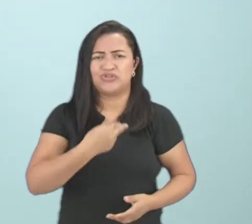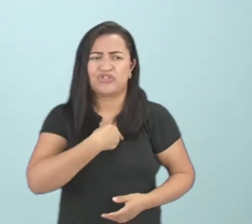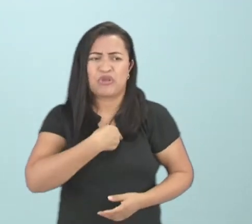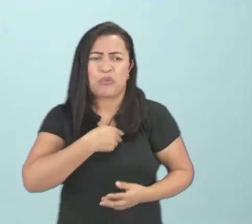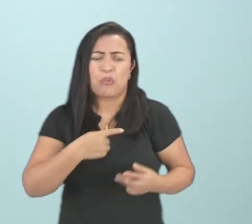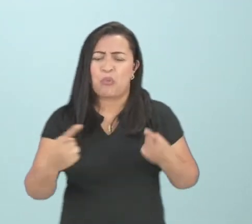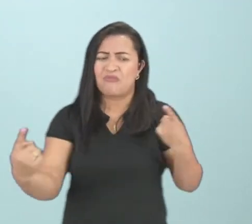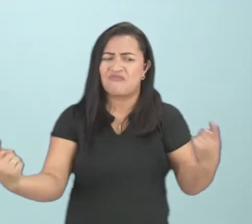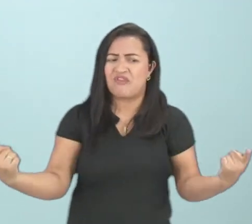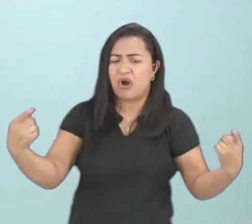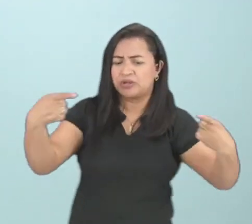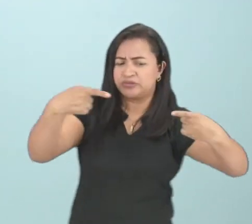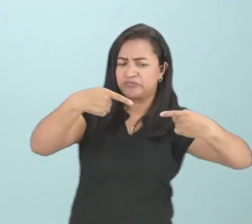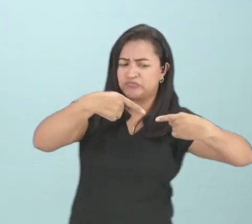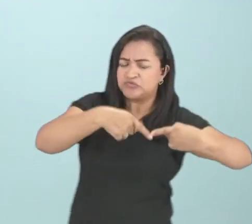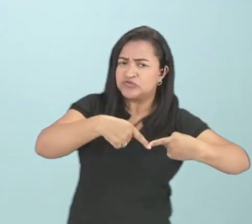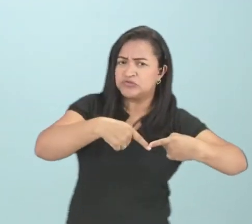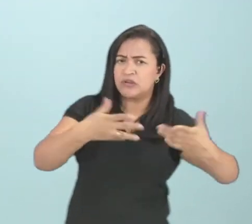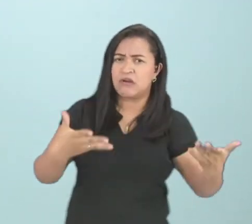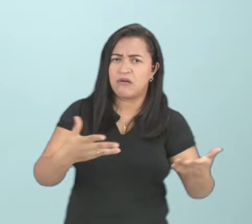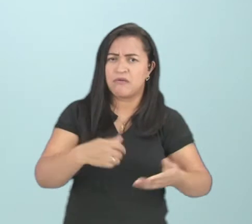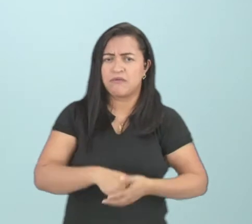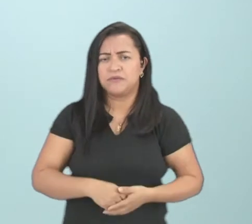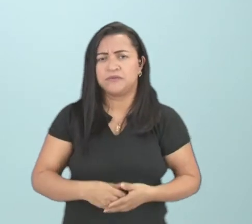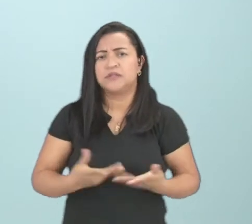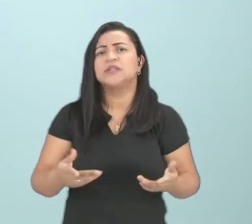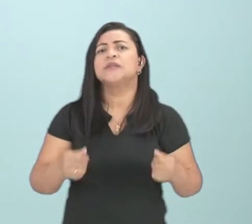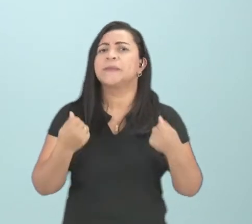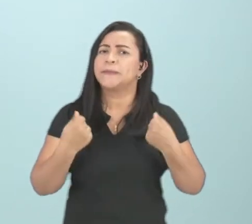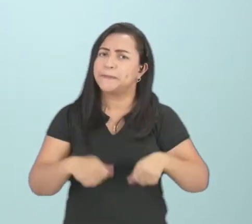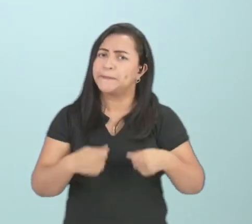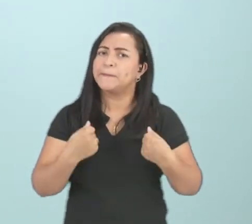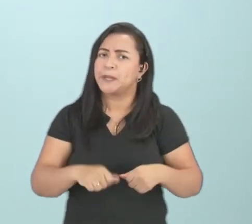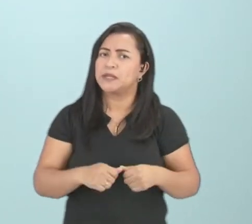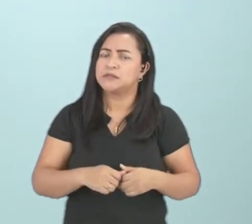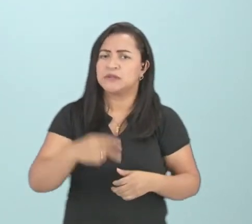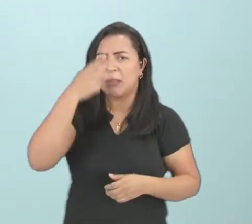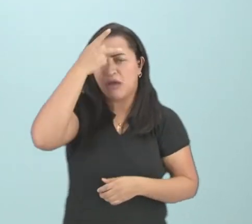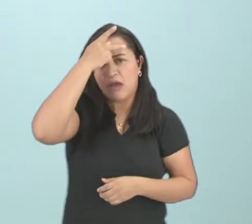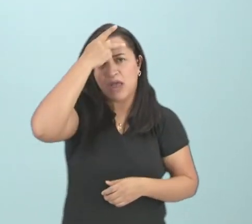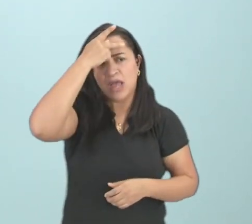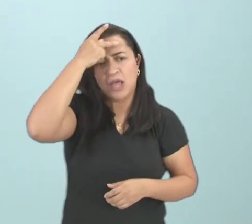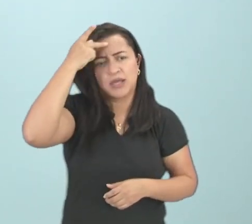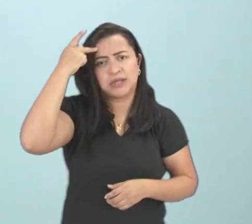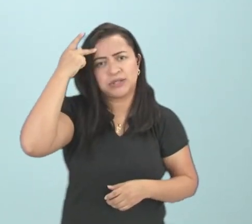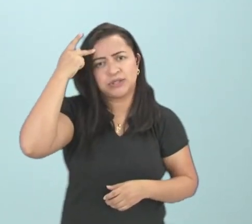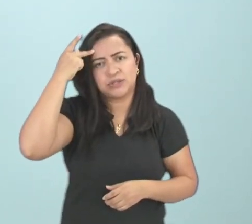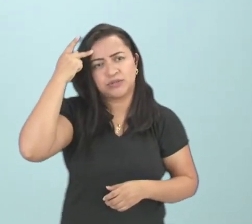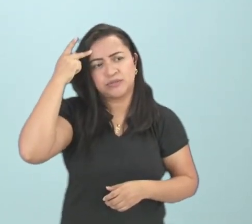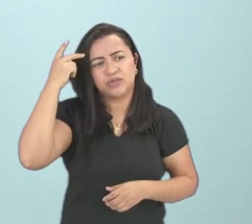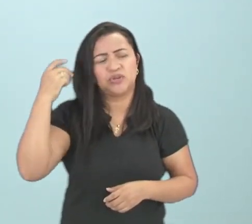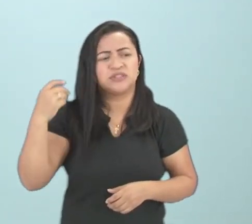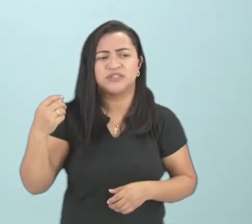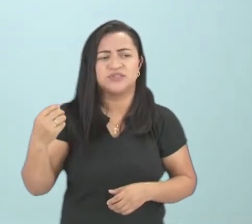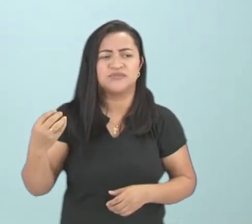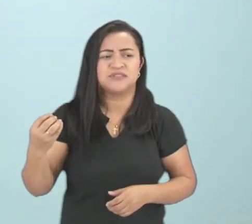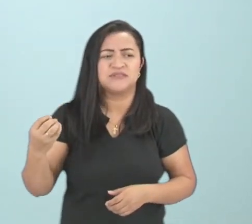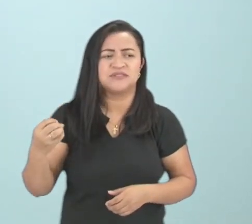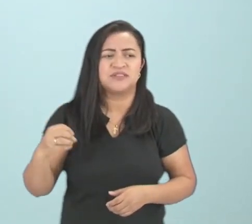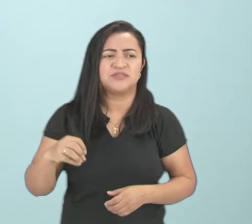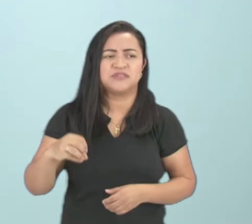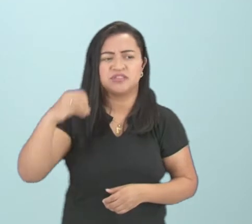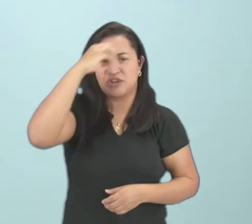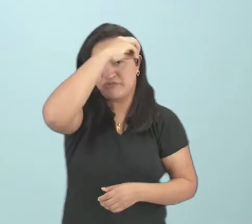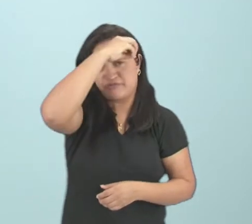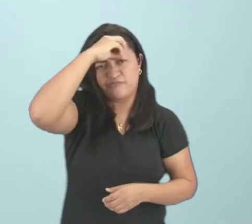ter a sua defesa, né? Até que se prove o contrário, a pessoa é inocente. Então, diante da situação que está sendo exposta,